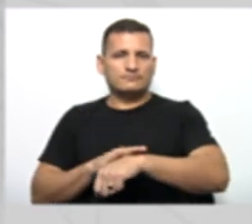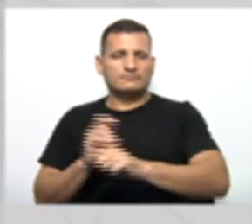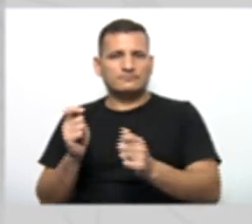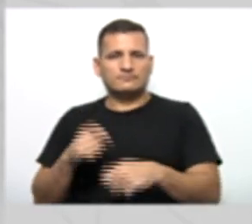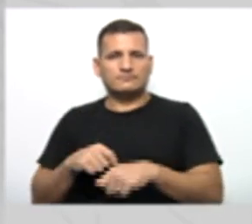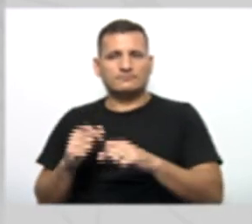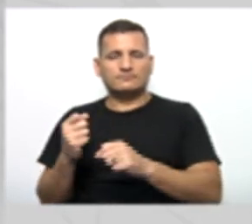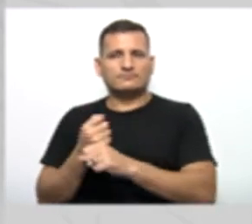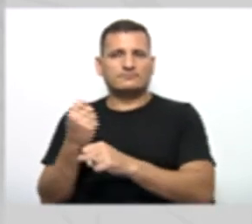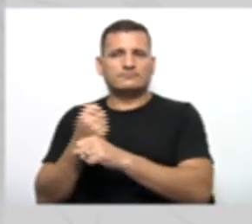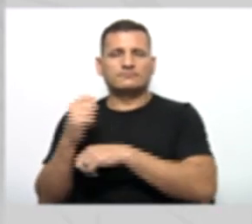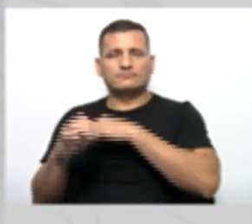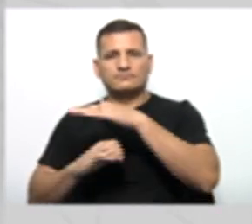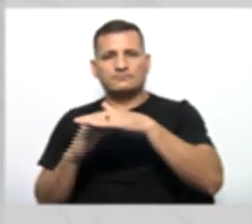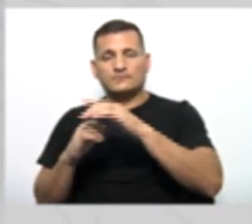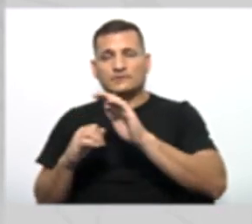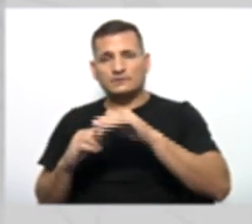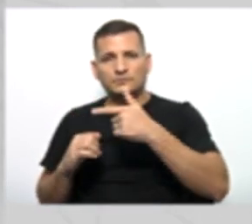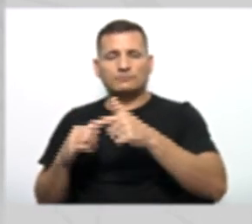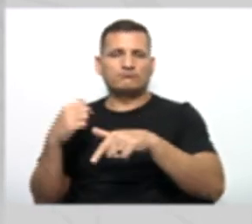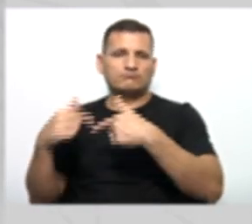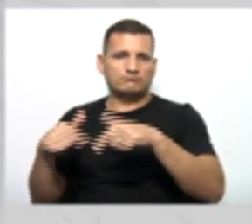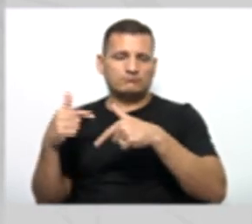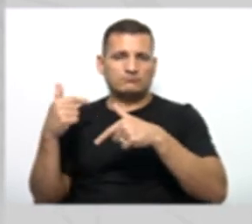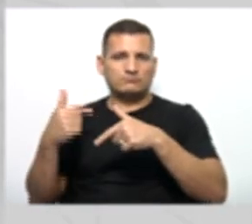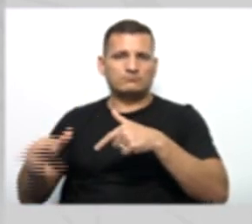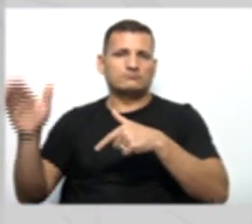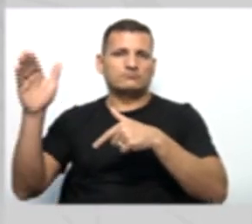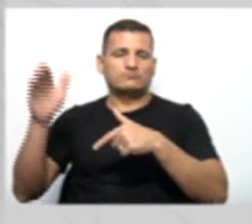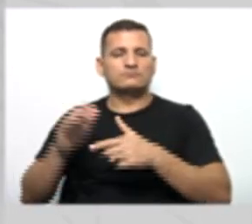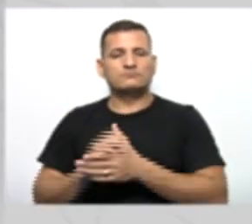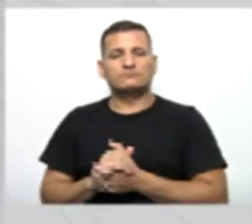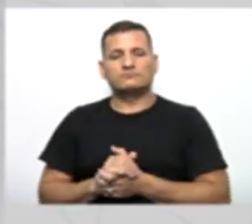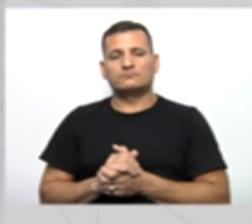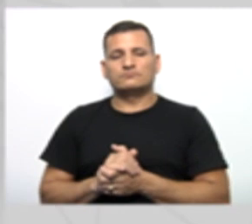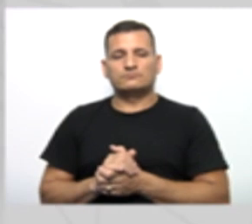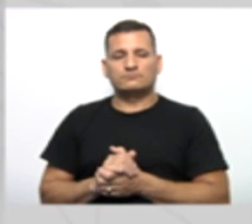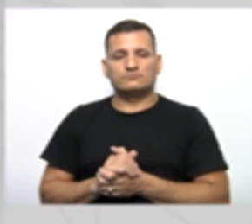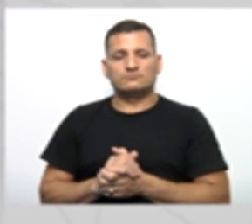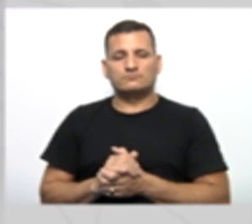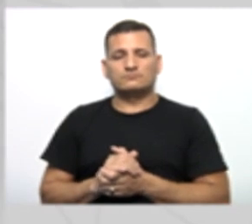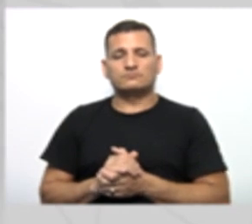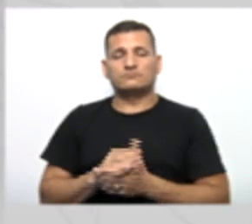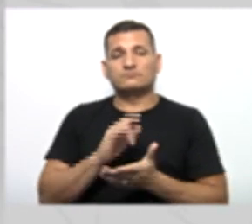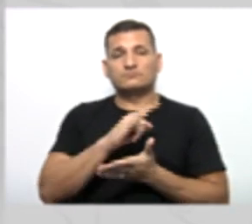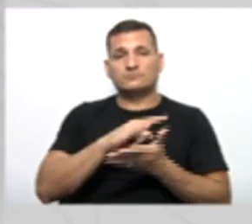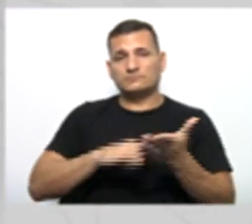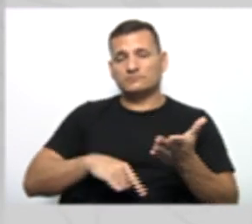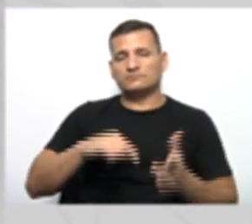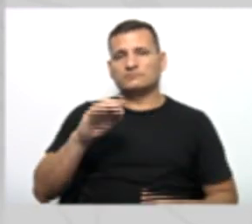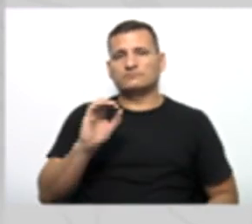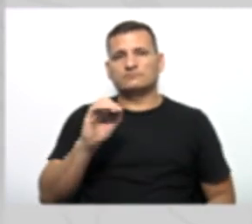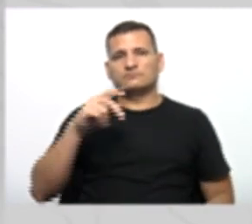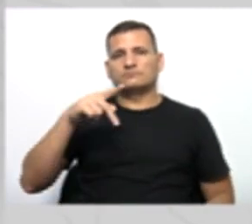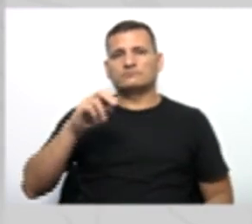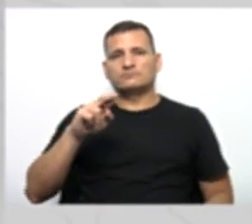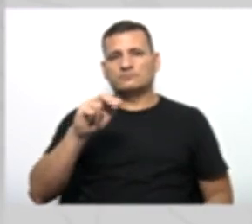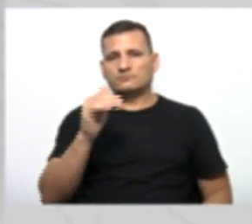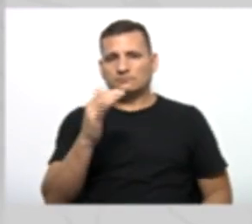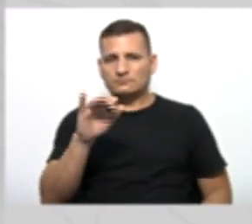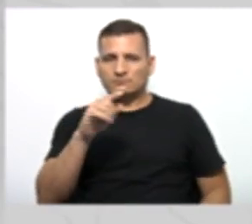e colocar ela em operação. E temos também a licença de operação. Essa